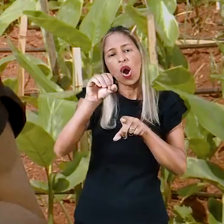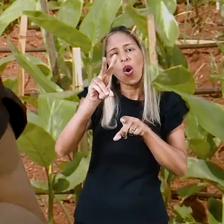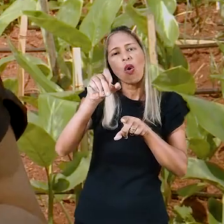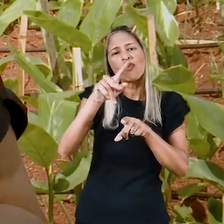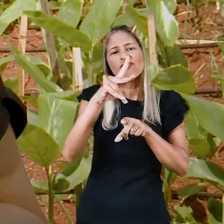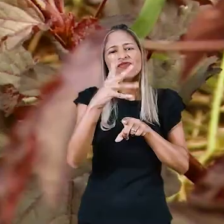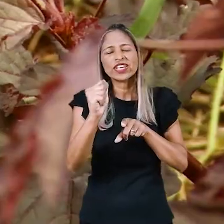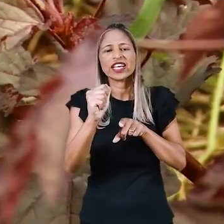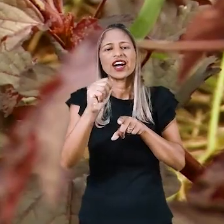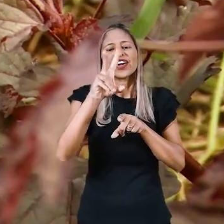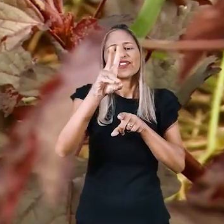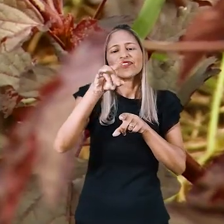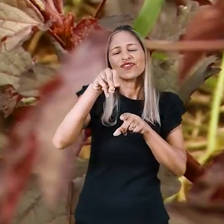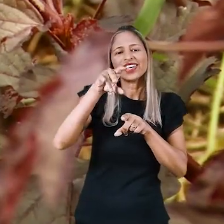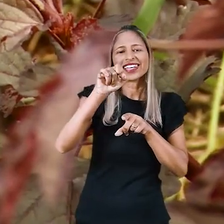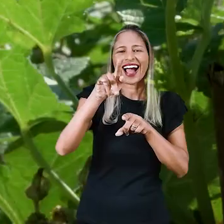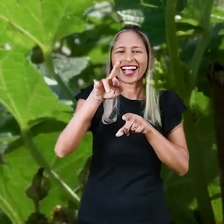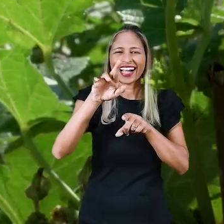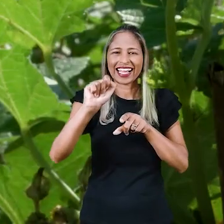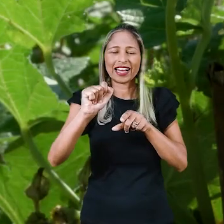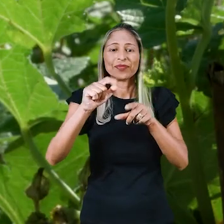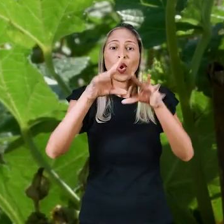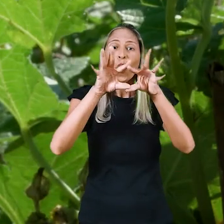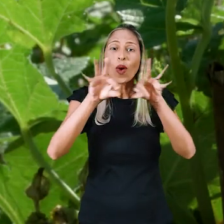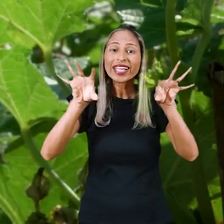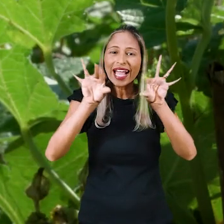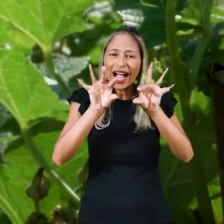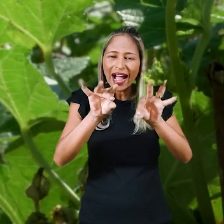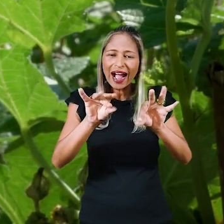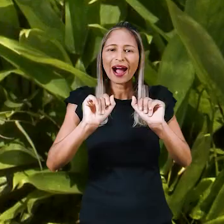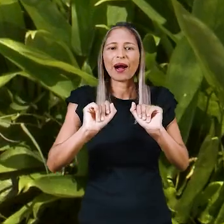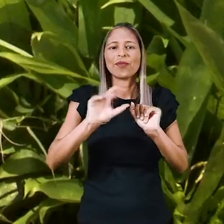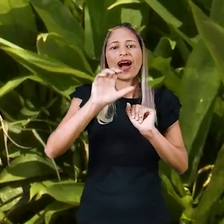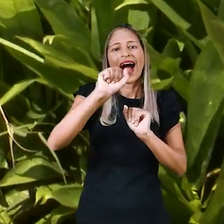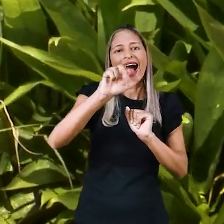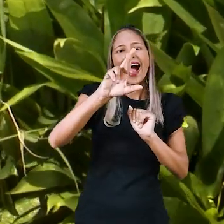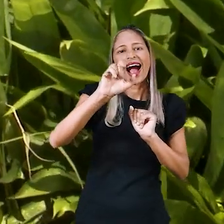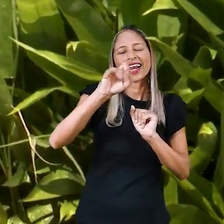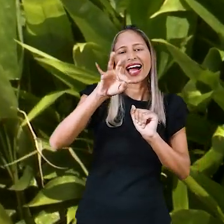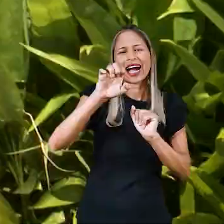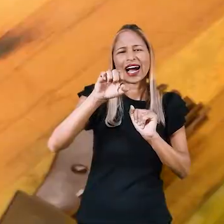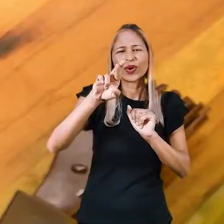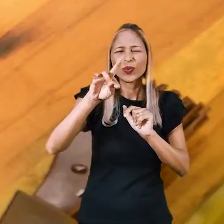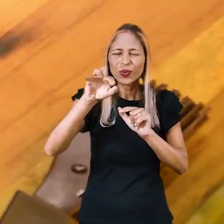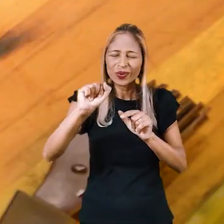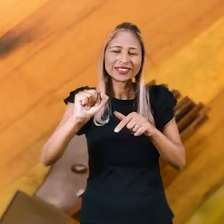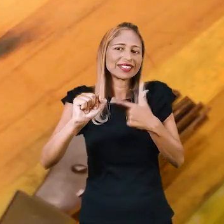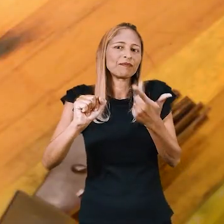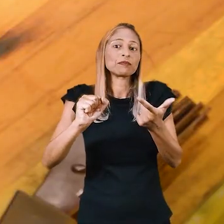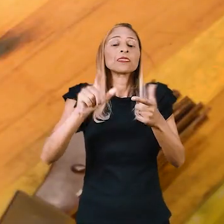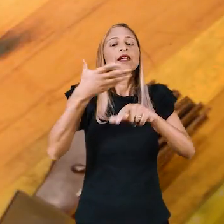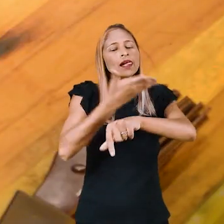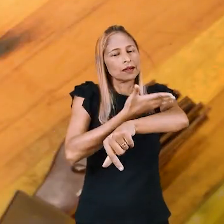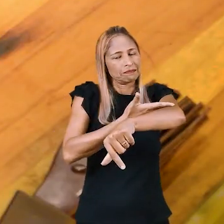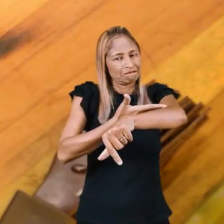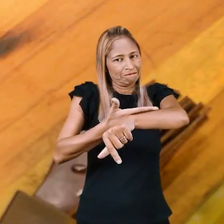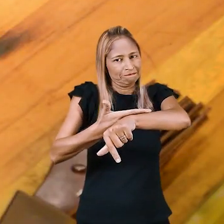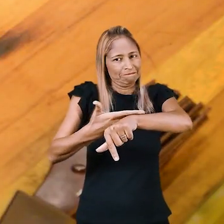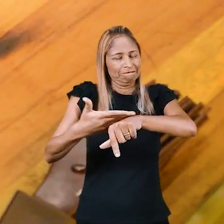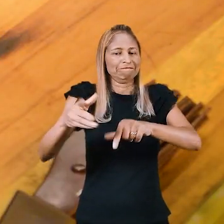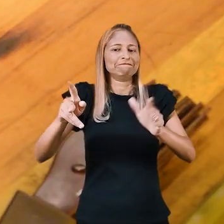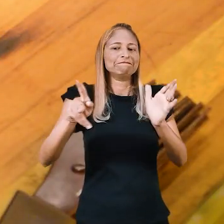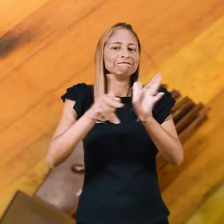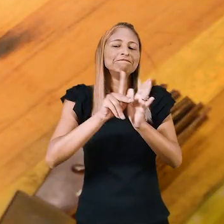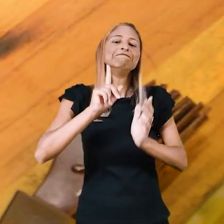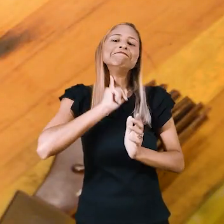de couvinha, as vinagreiras, o quiabo de quina, araruta. A gente tem a tradição da